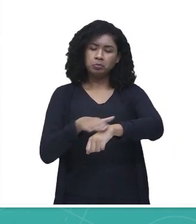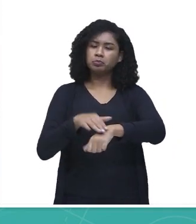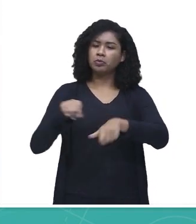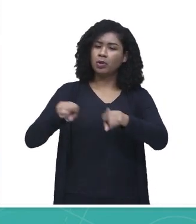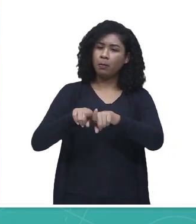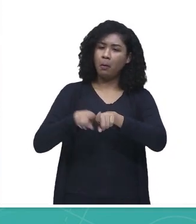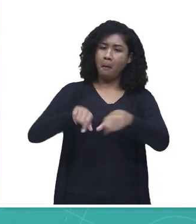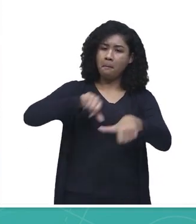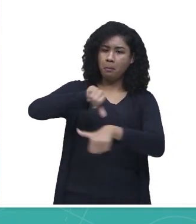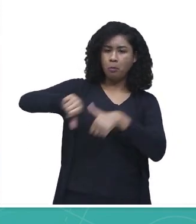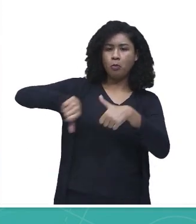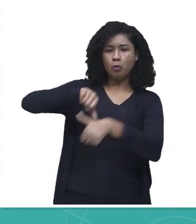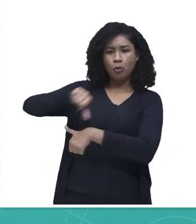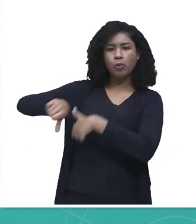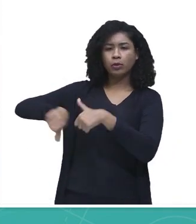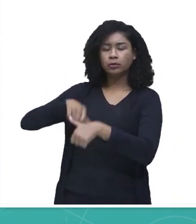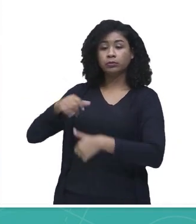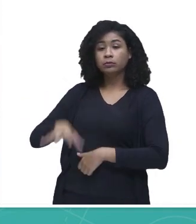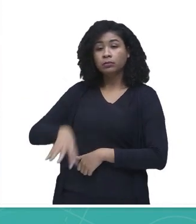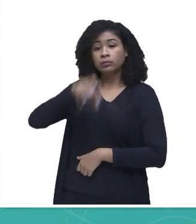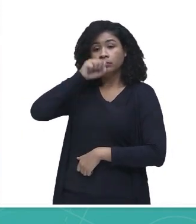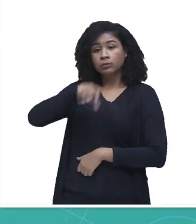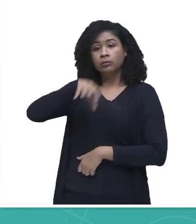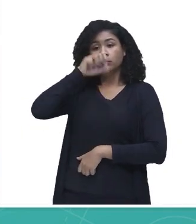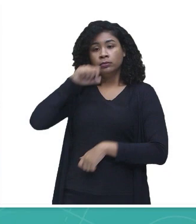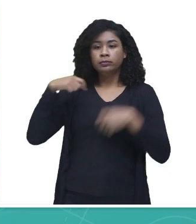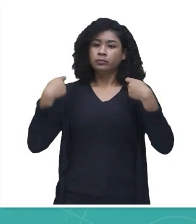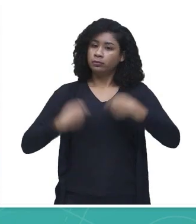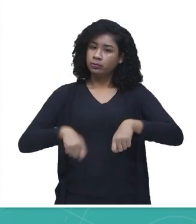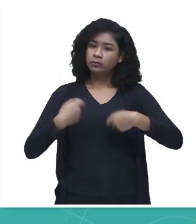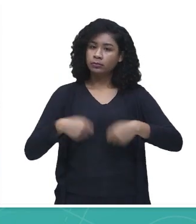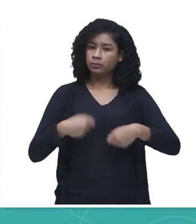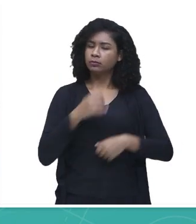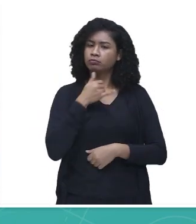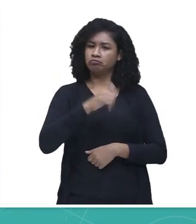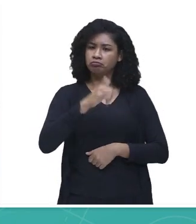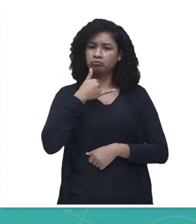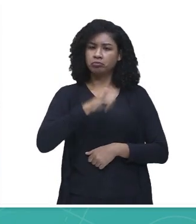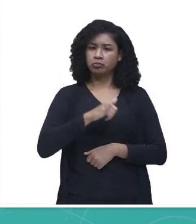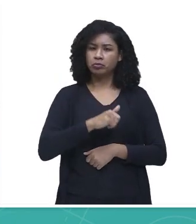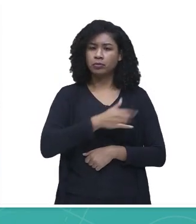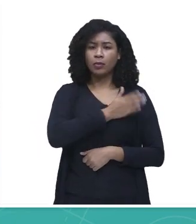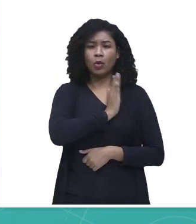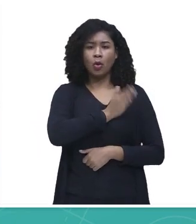nossa própria respiração, precisa de energia, batimentos cardíacos, então para tudo isso a